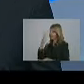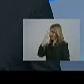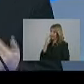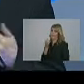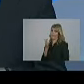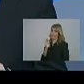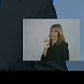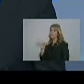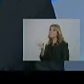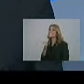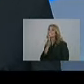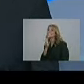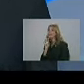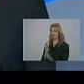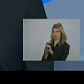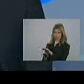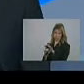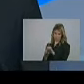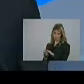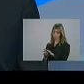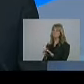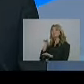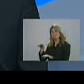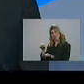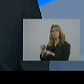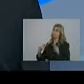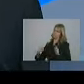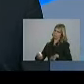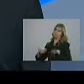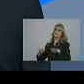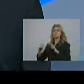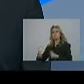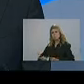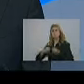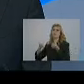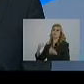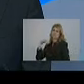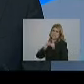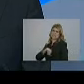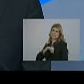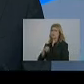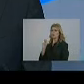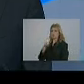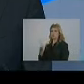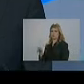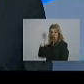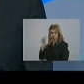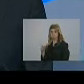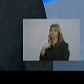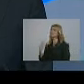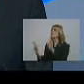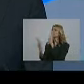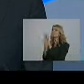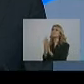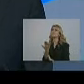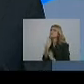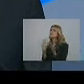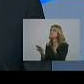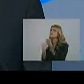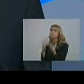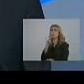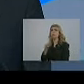Mas voltando para a educação, eu acho que é necessário nós melhorarmos o salário dos professores. Eu tive conversando também com os